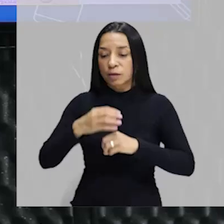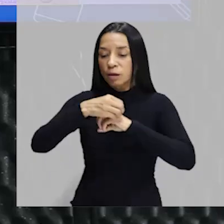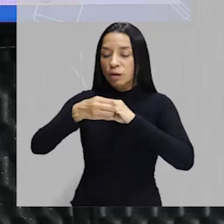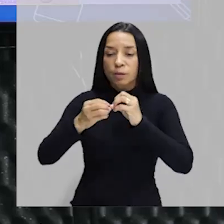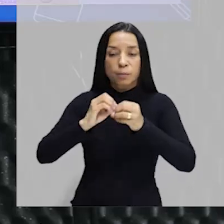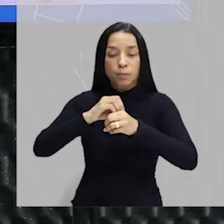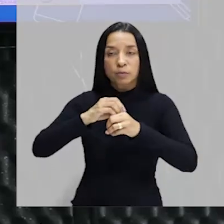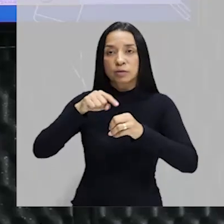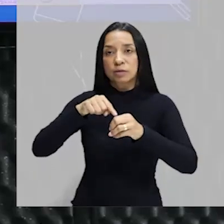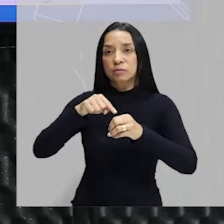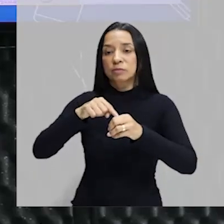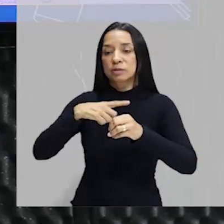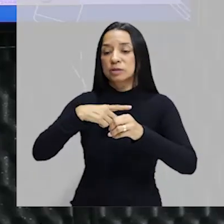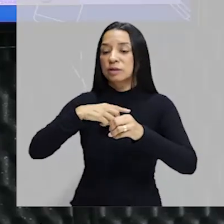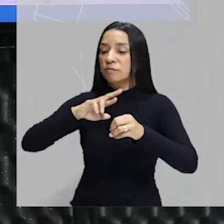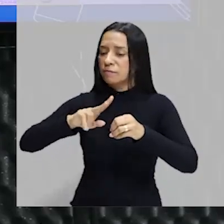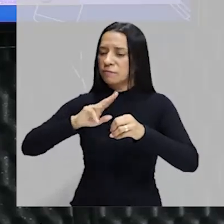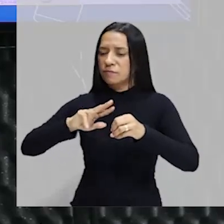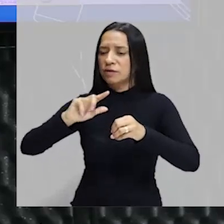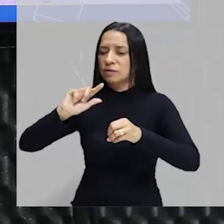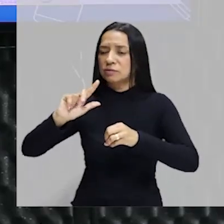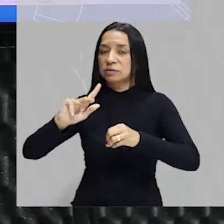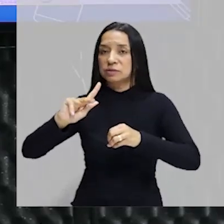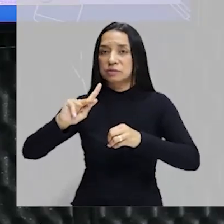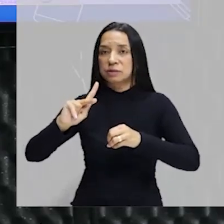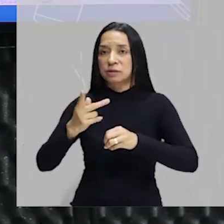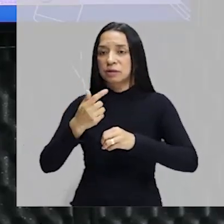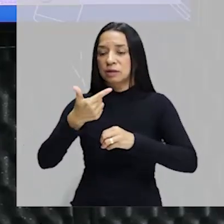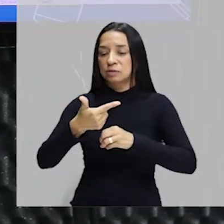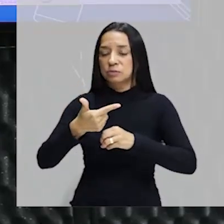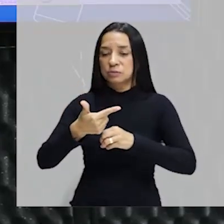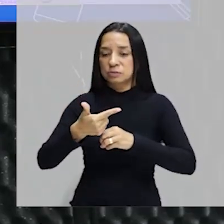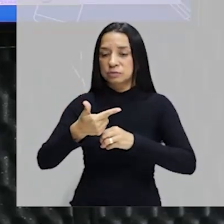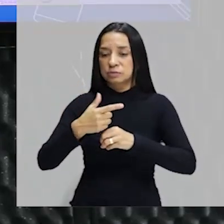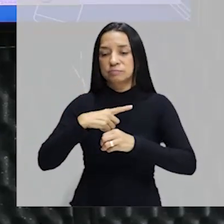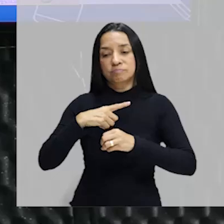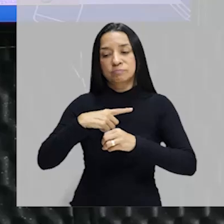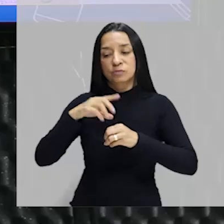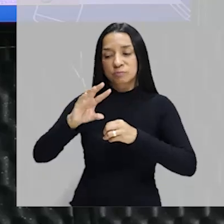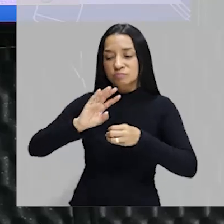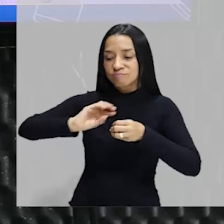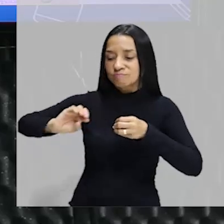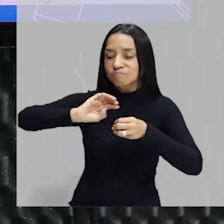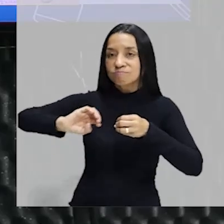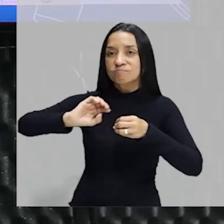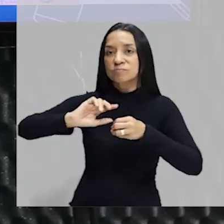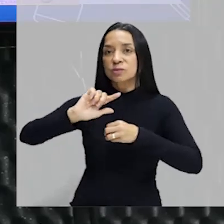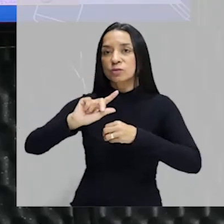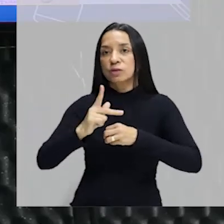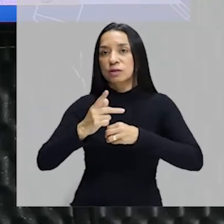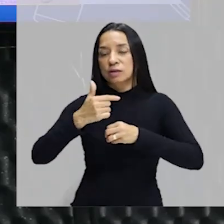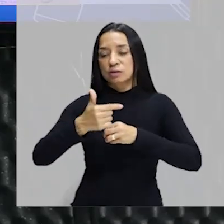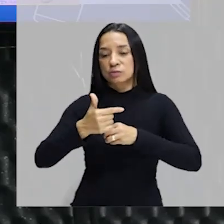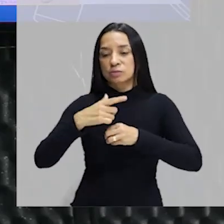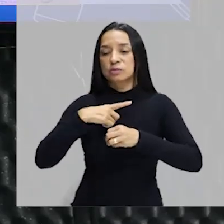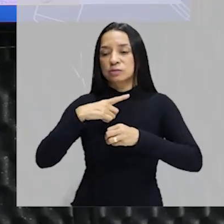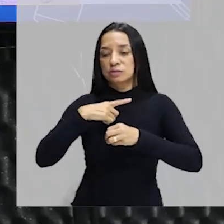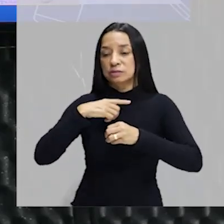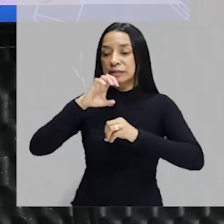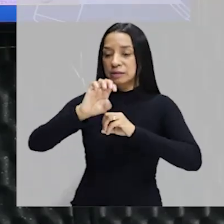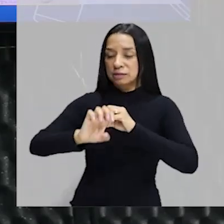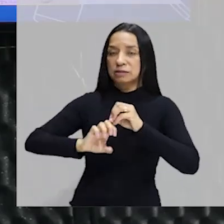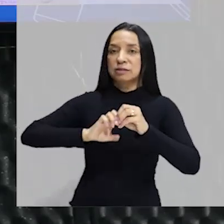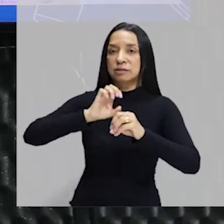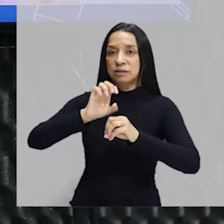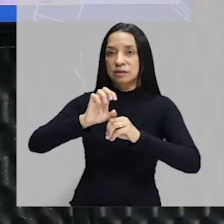de acetil coenzima A tem vários hidrogênios. Então, vão sendo arrancados hidrogênios. Nesses hidrogênios existem